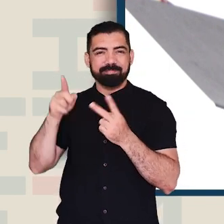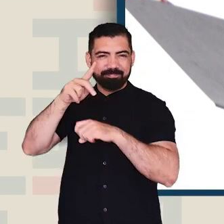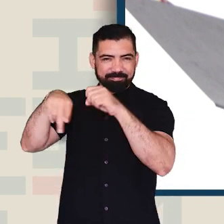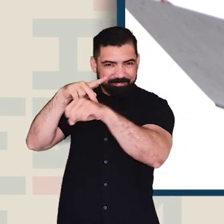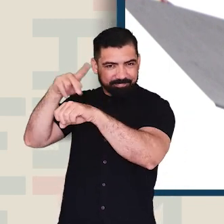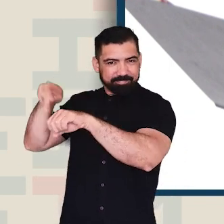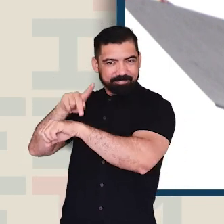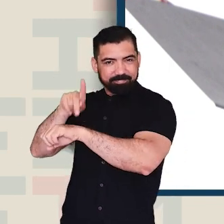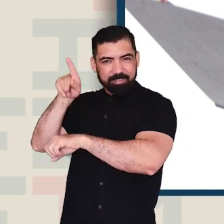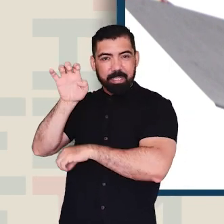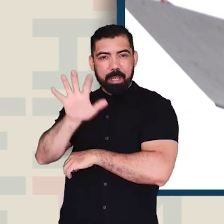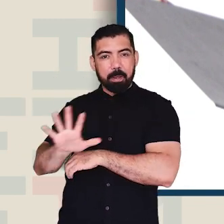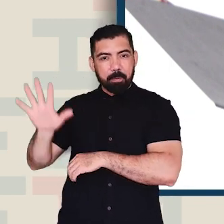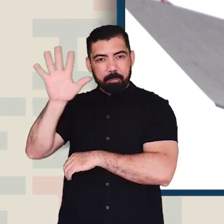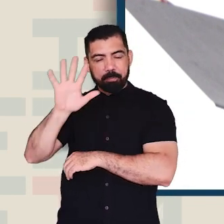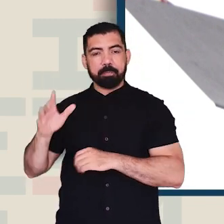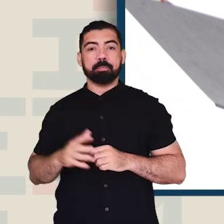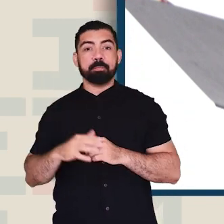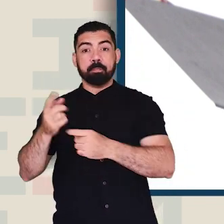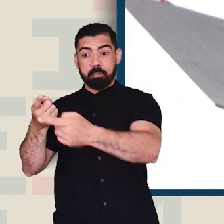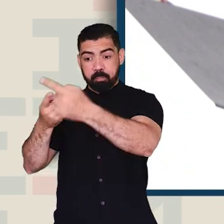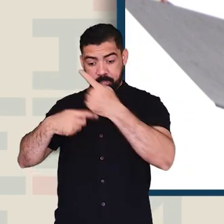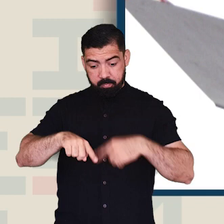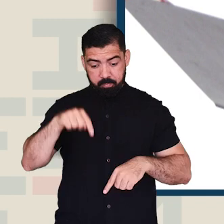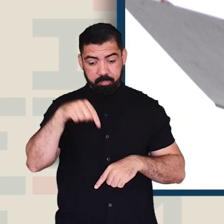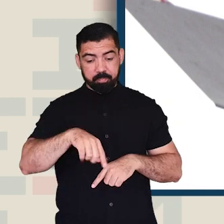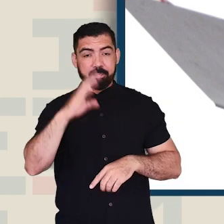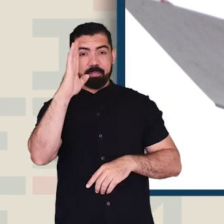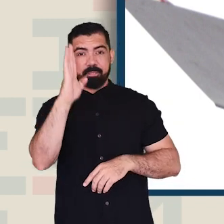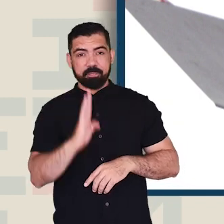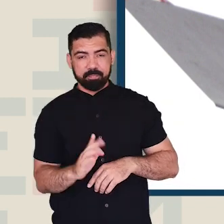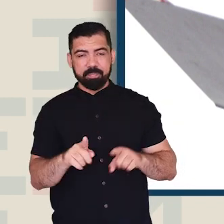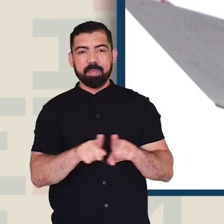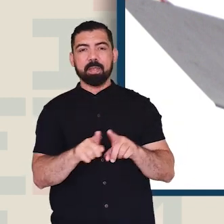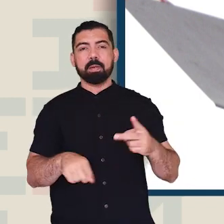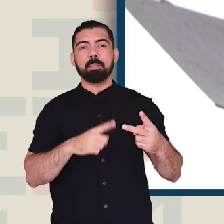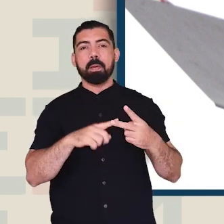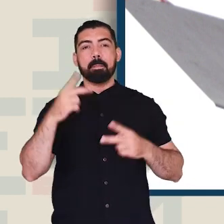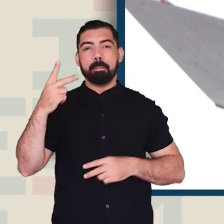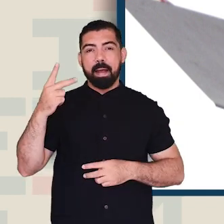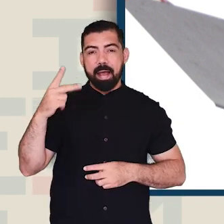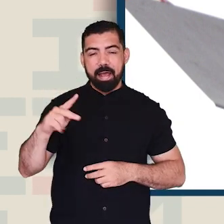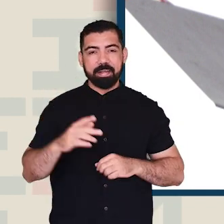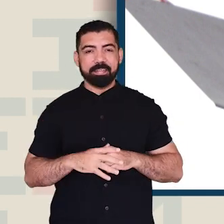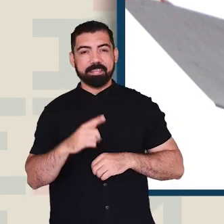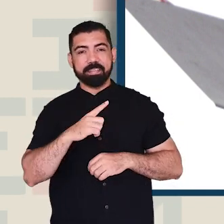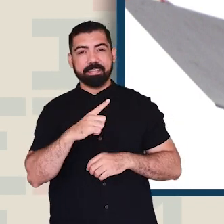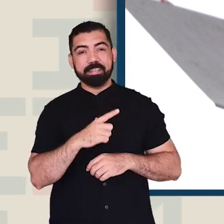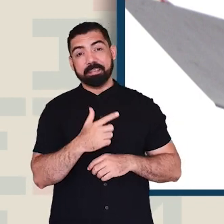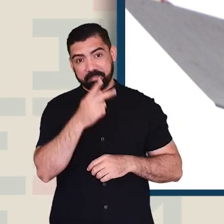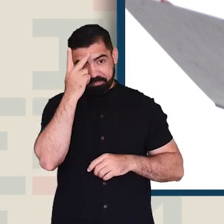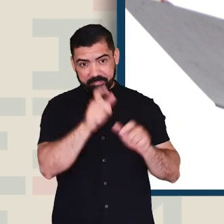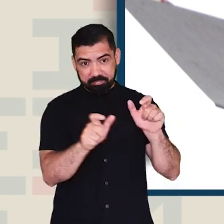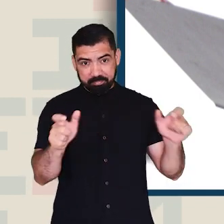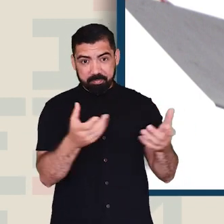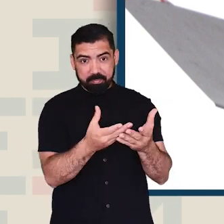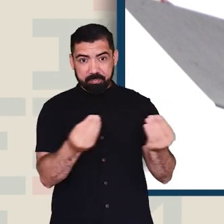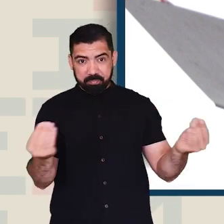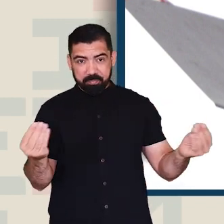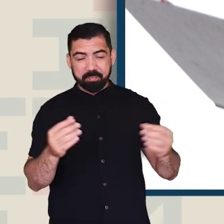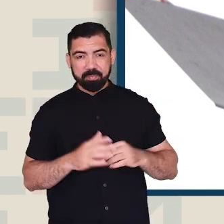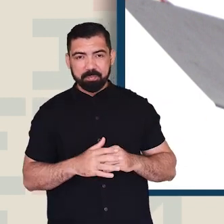teve o Brasil, né, com Villa-Lobos, teve o Paraguai com Agostinho Barrios, né, então